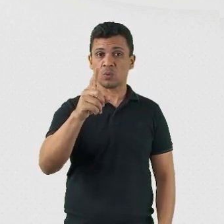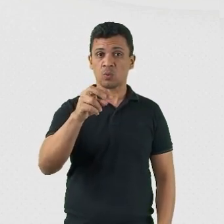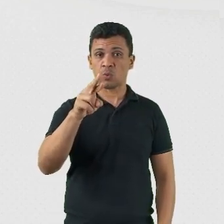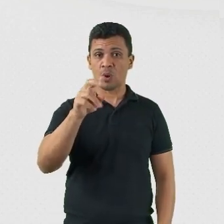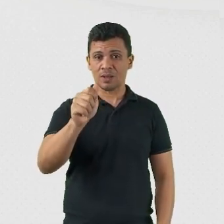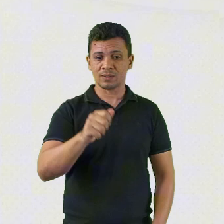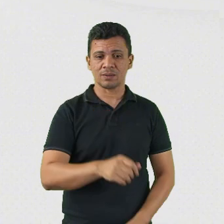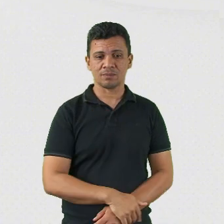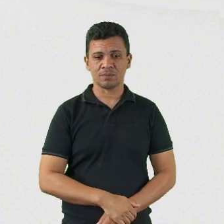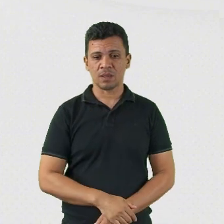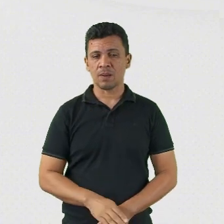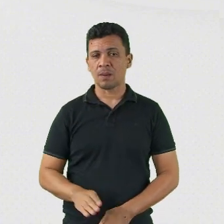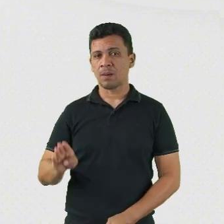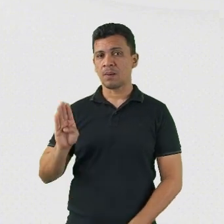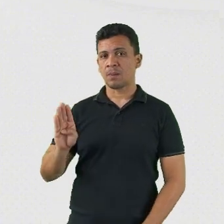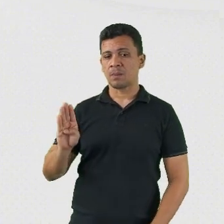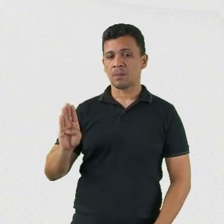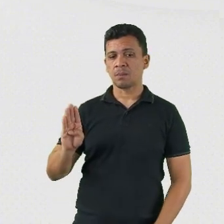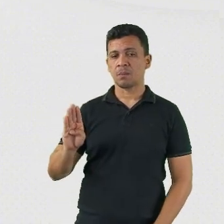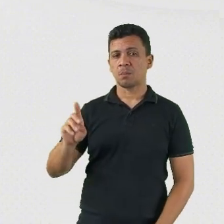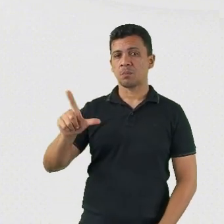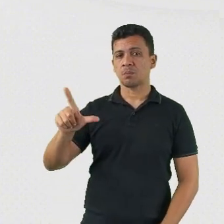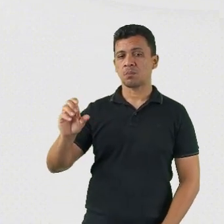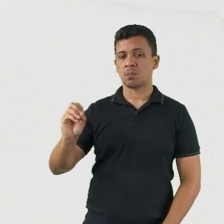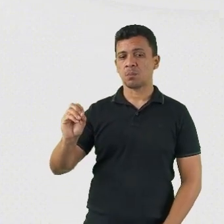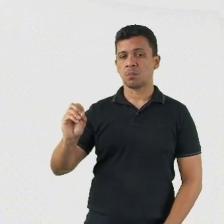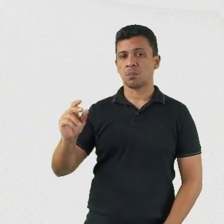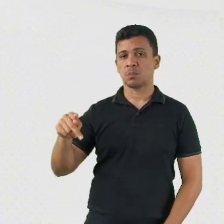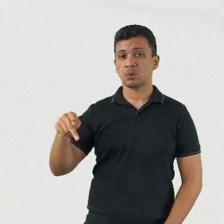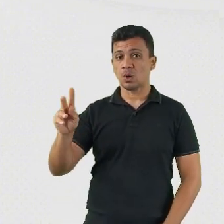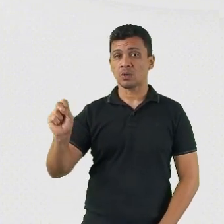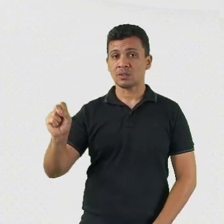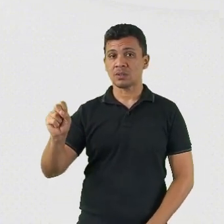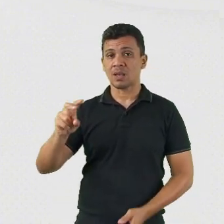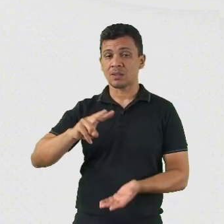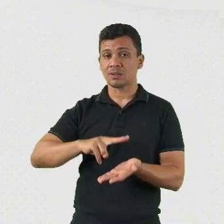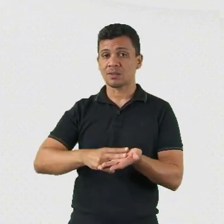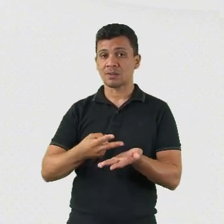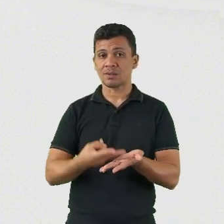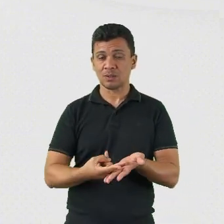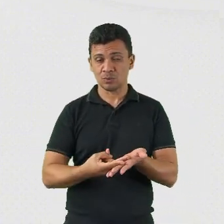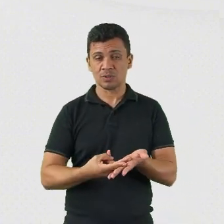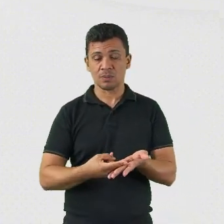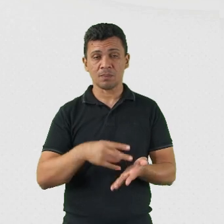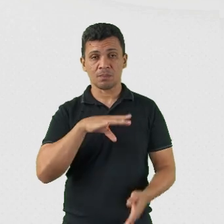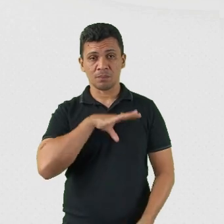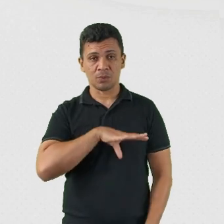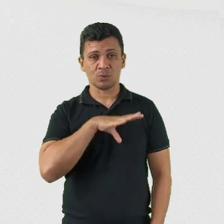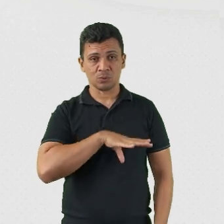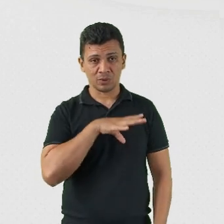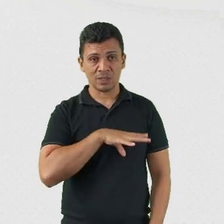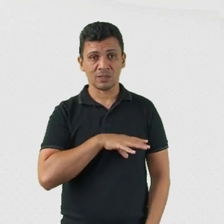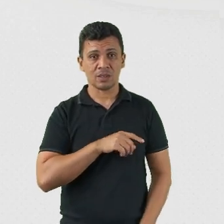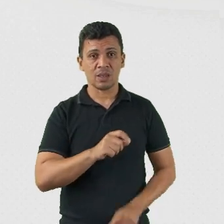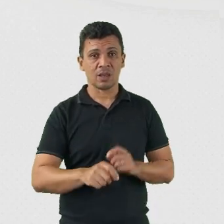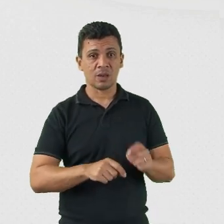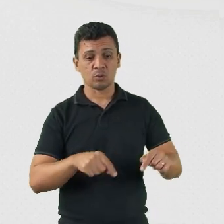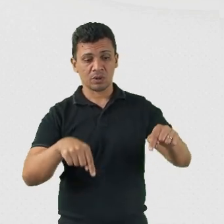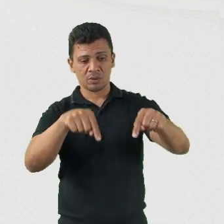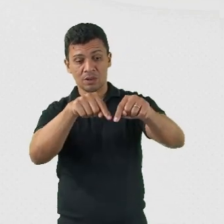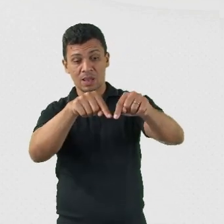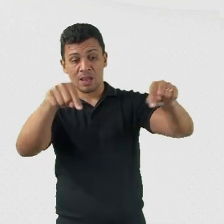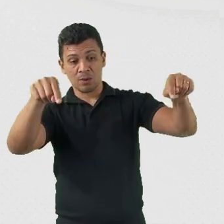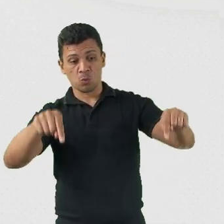Blocks, se a gente traduzir como bloco em português, nesse contexto de deslocamento, de localização, vai ser